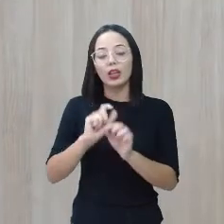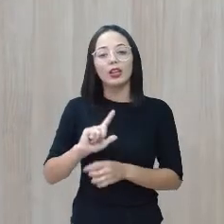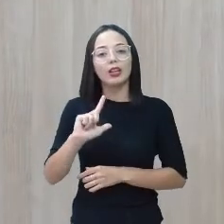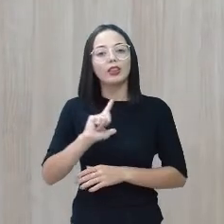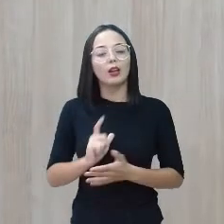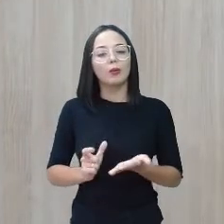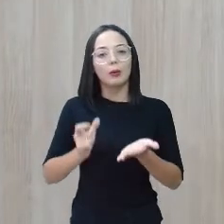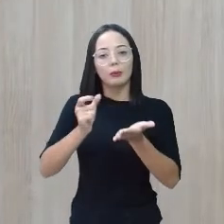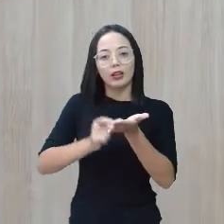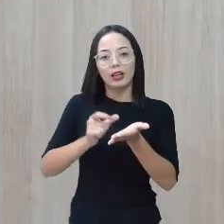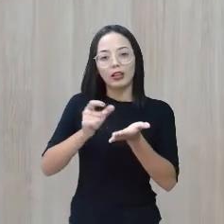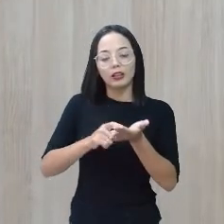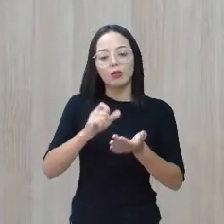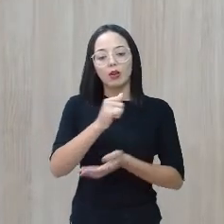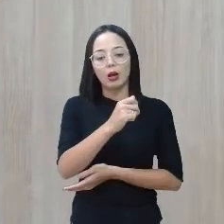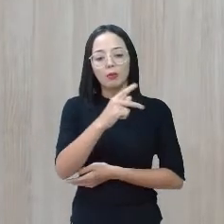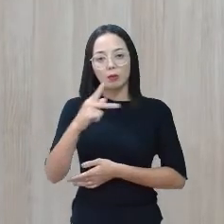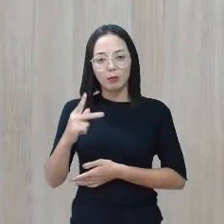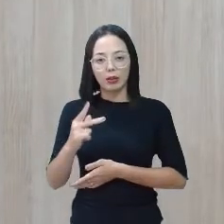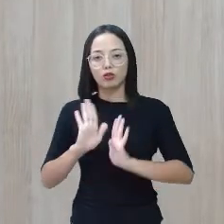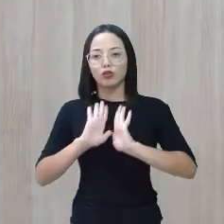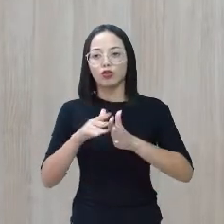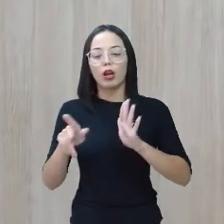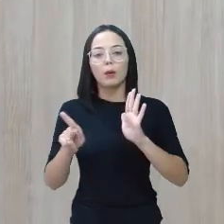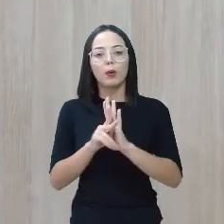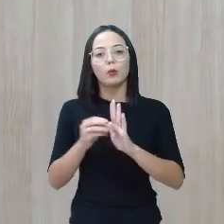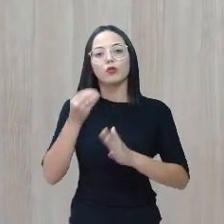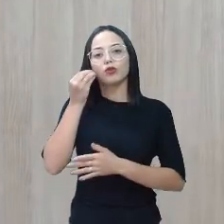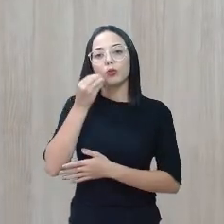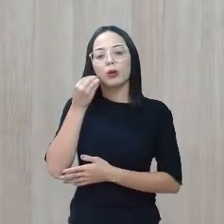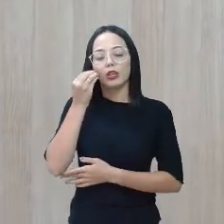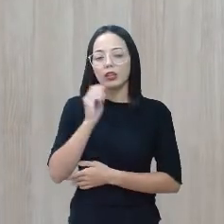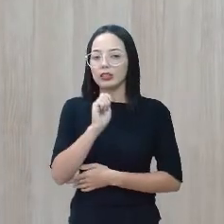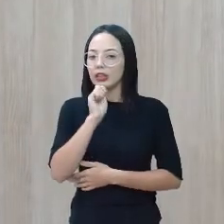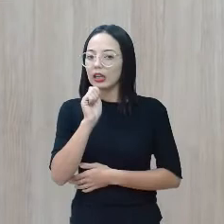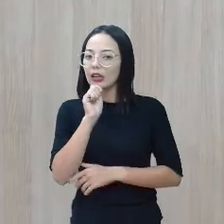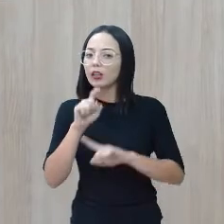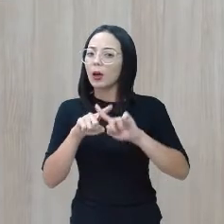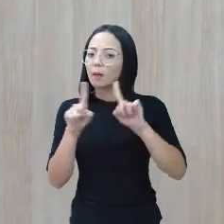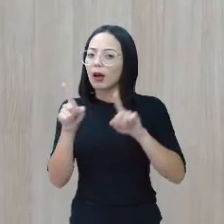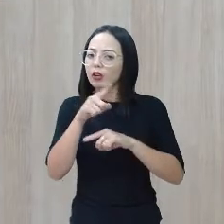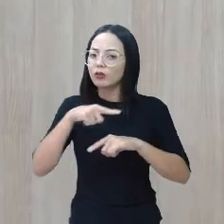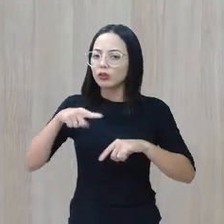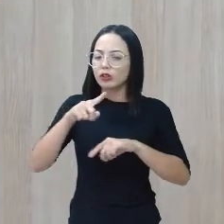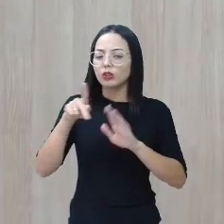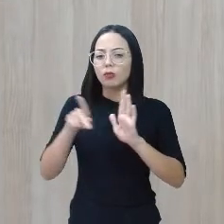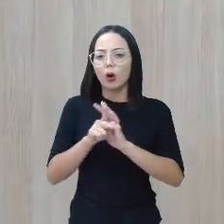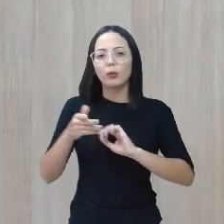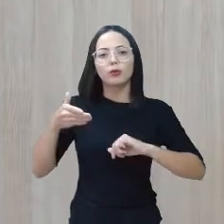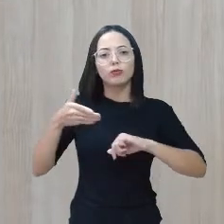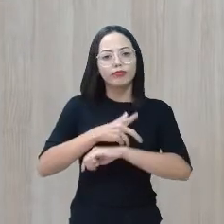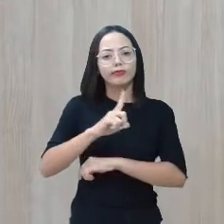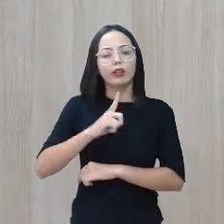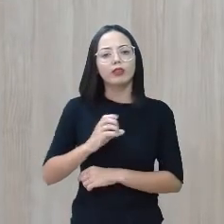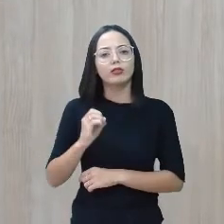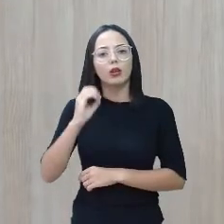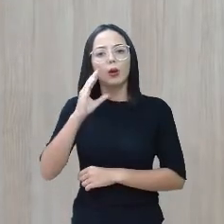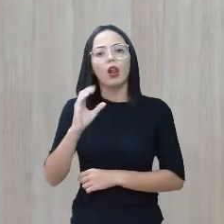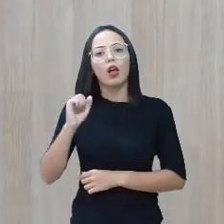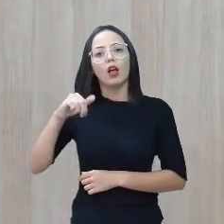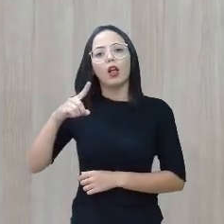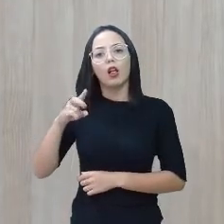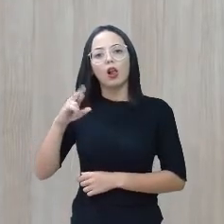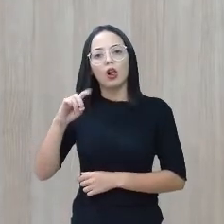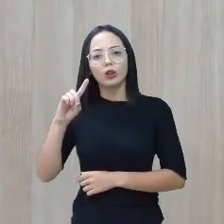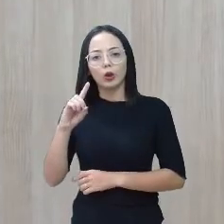nosso aplicativo que está em método experimental. Vocês podem aí, quem tem celular Android, pode